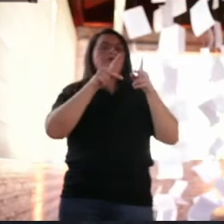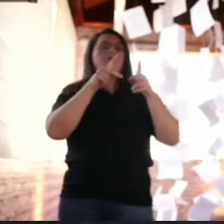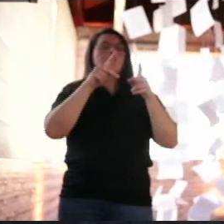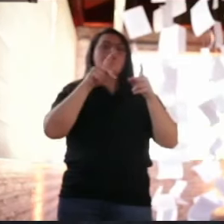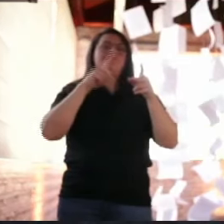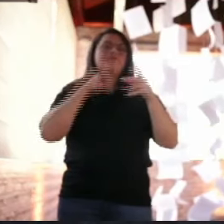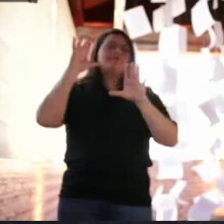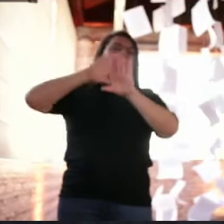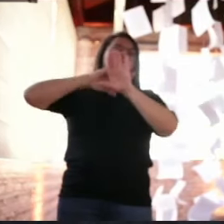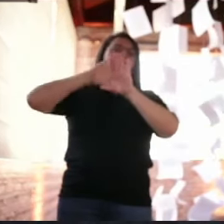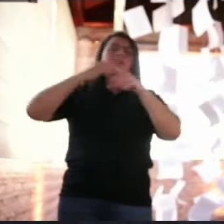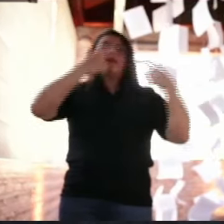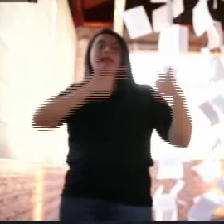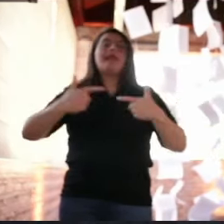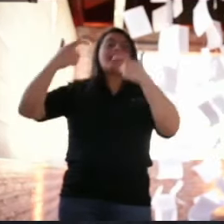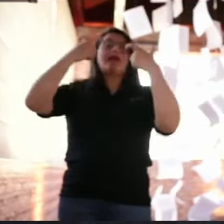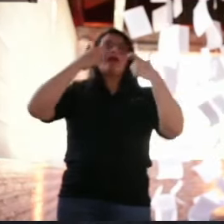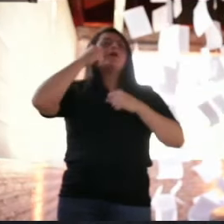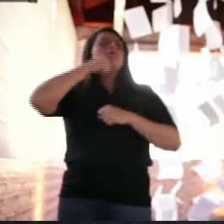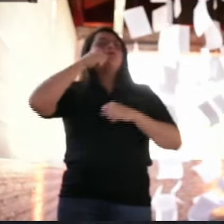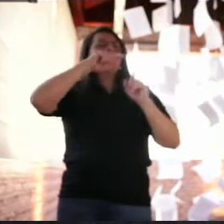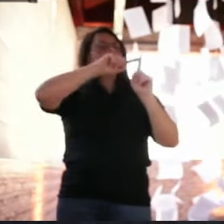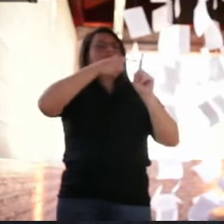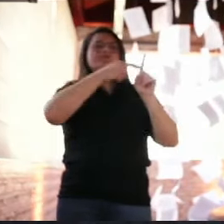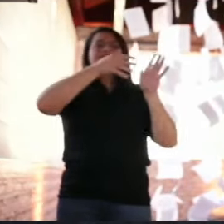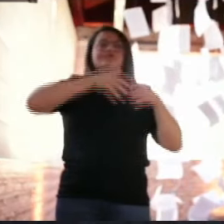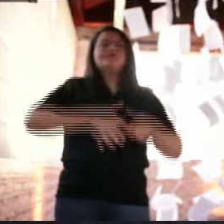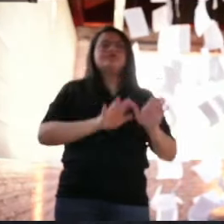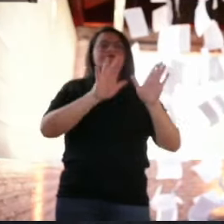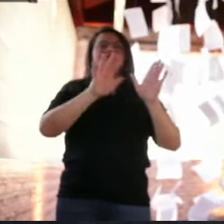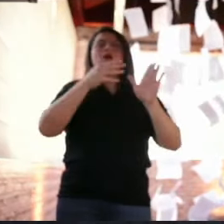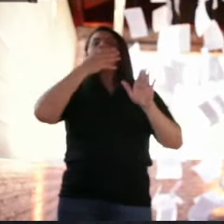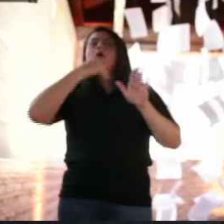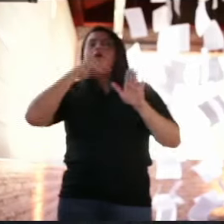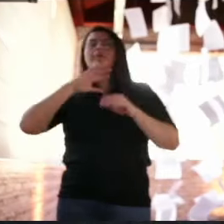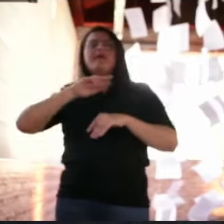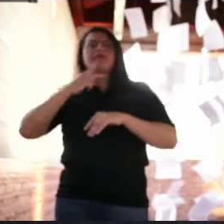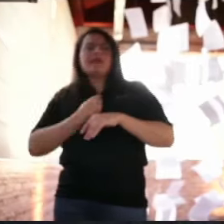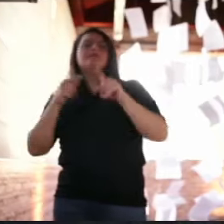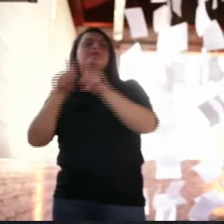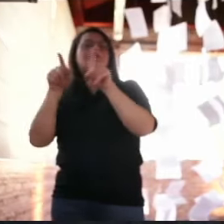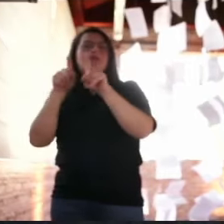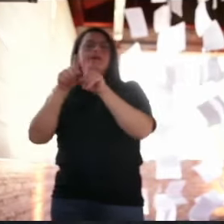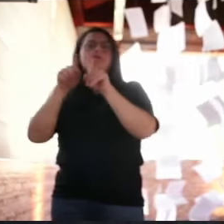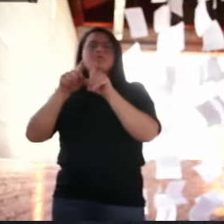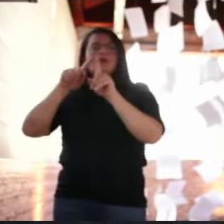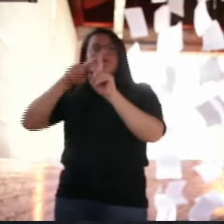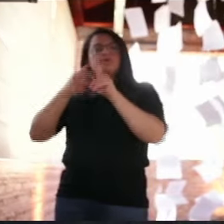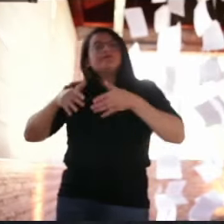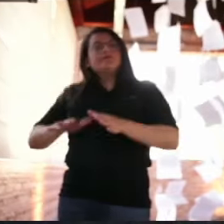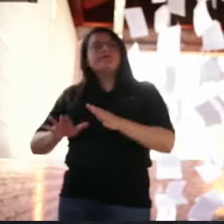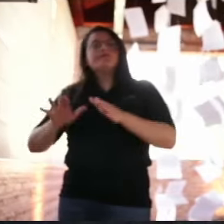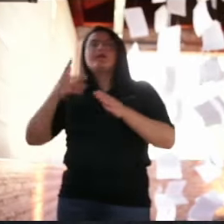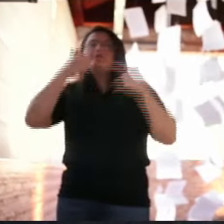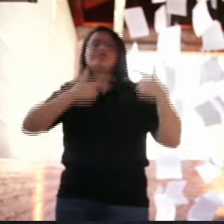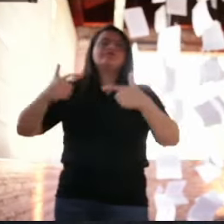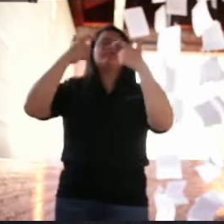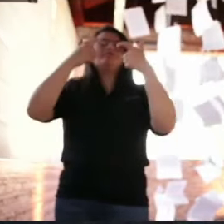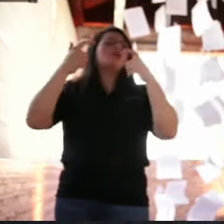Guerra as mulheres estão parindo e os homens trans estão parindo em zona de guerra na rua